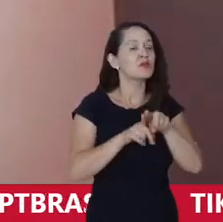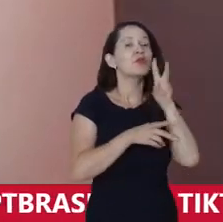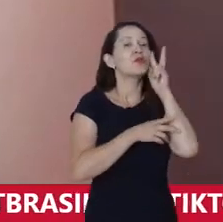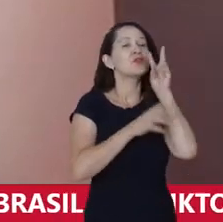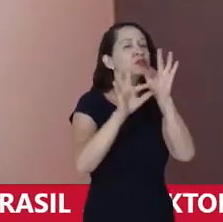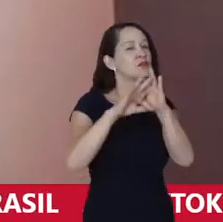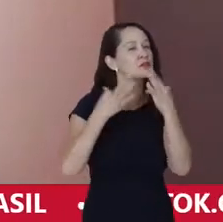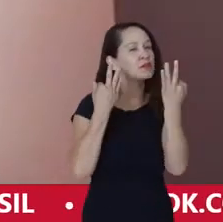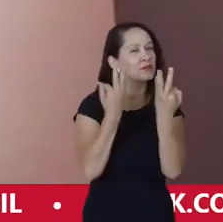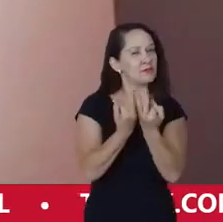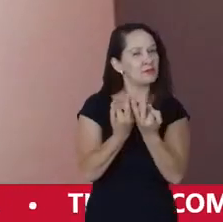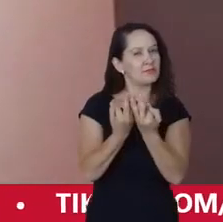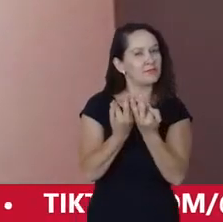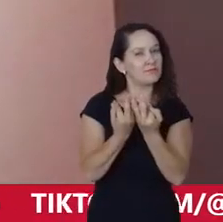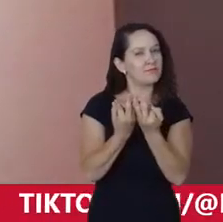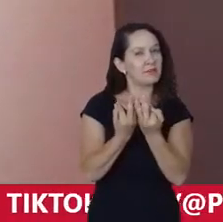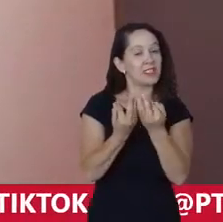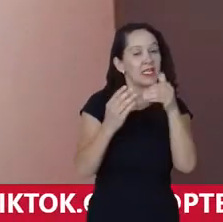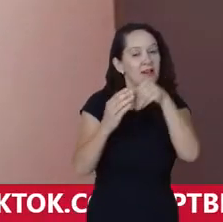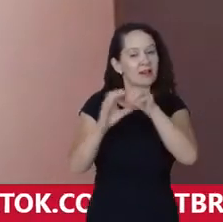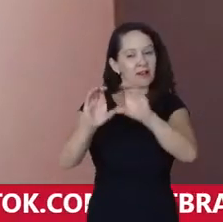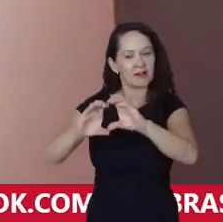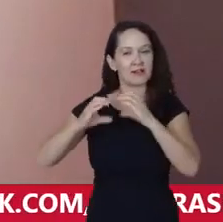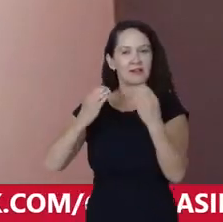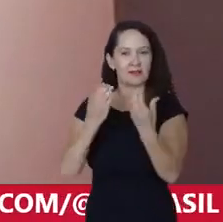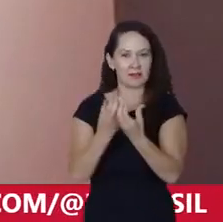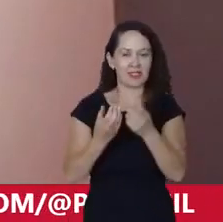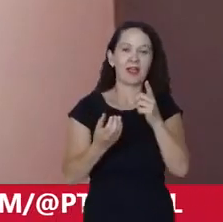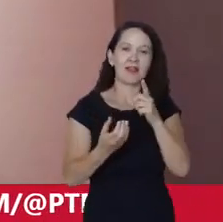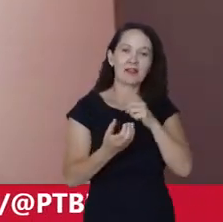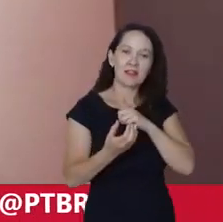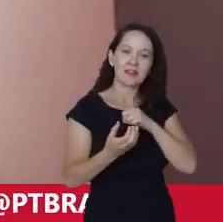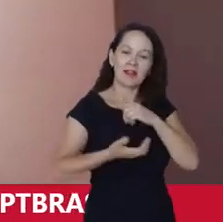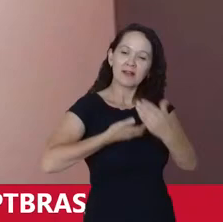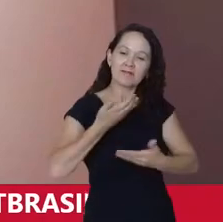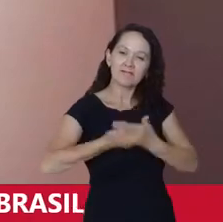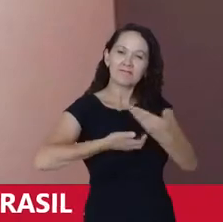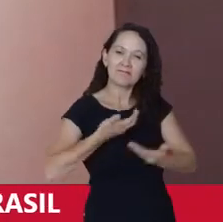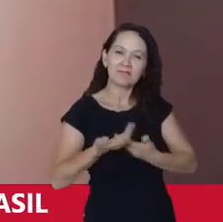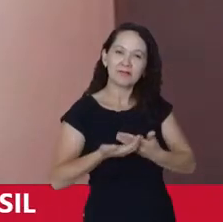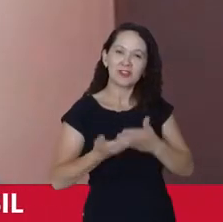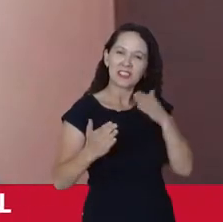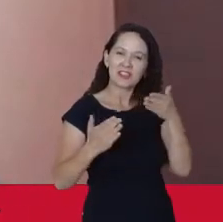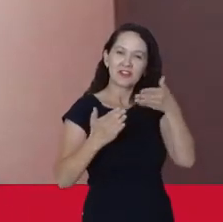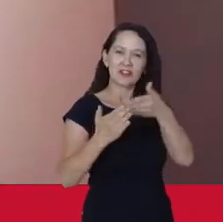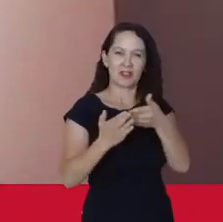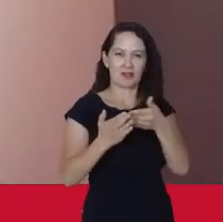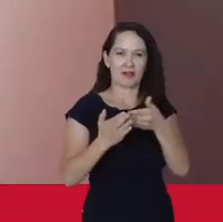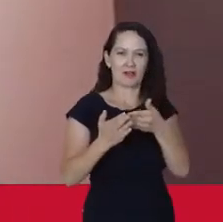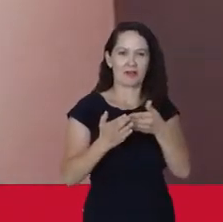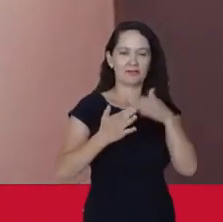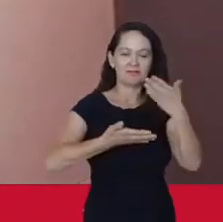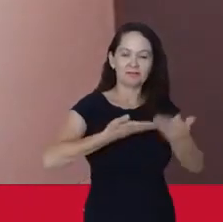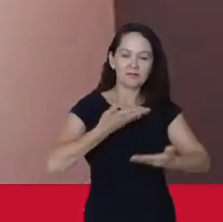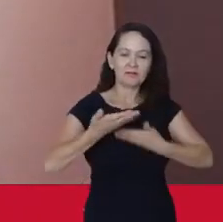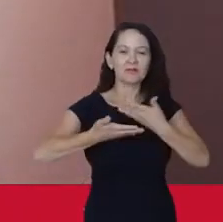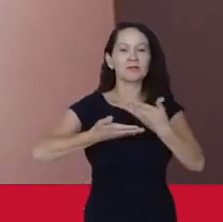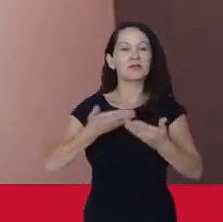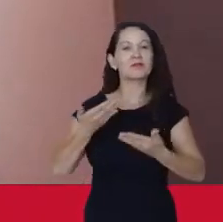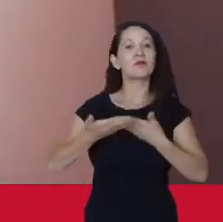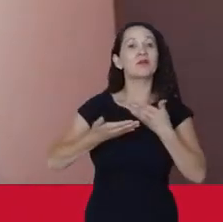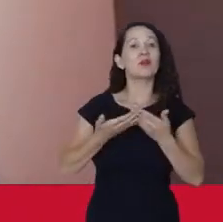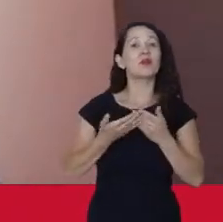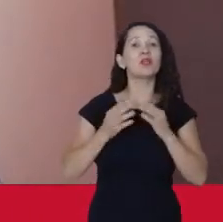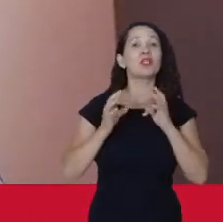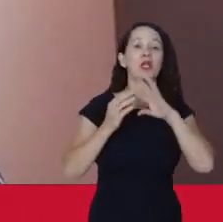das famílias na sua comunidade e que têm neste atendimento direto, nesta acolhida, no atendimento